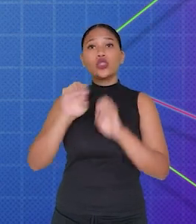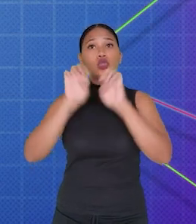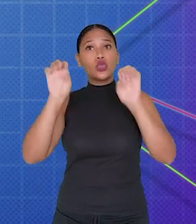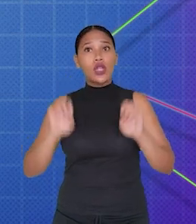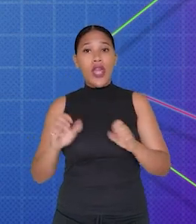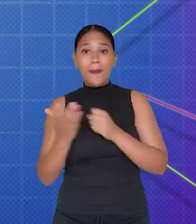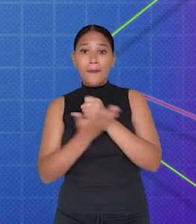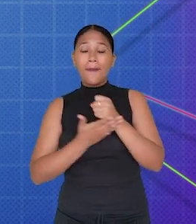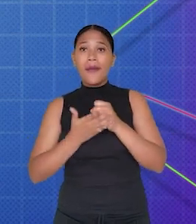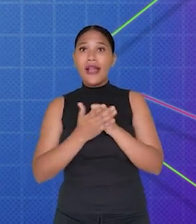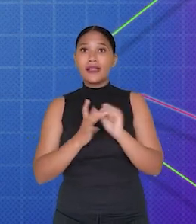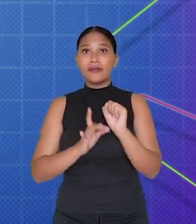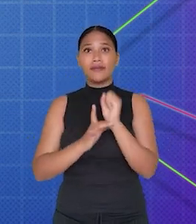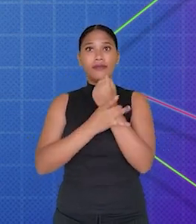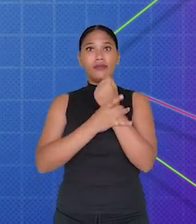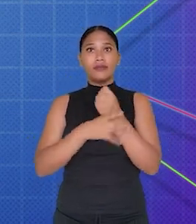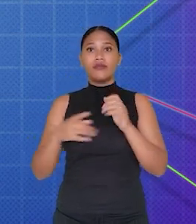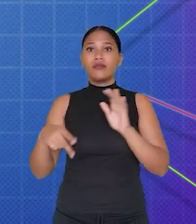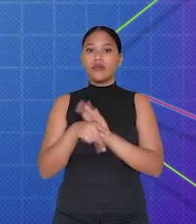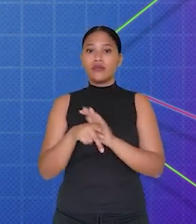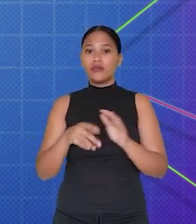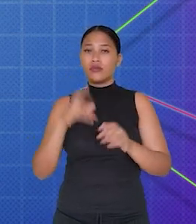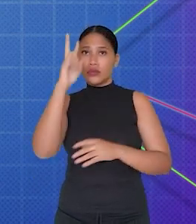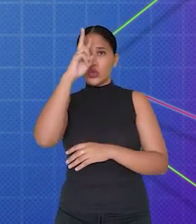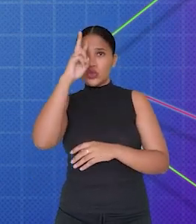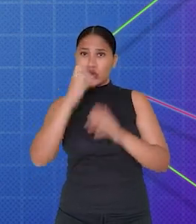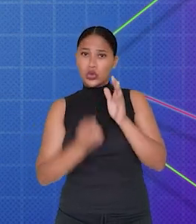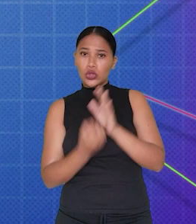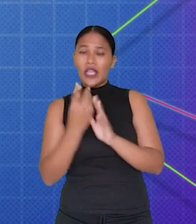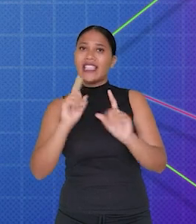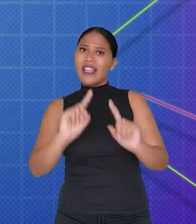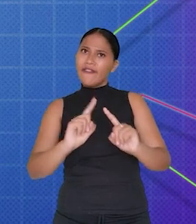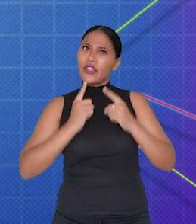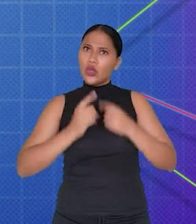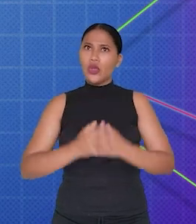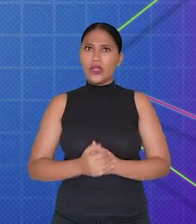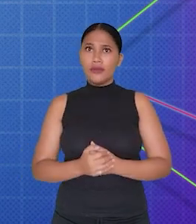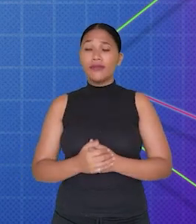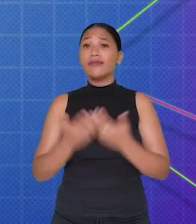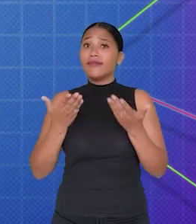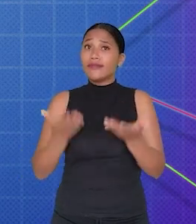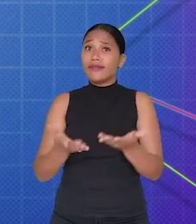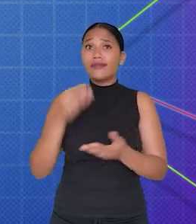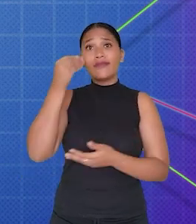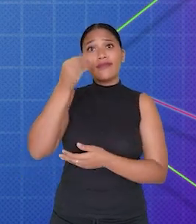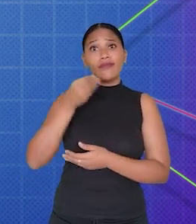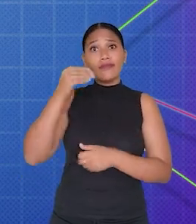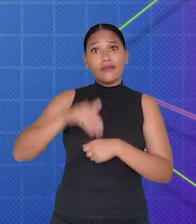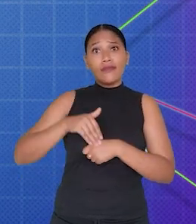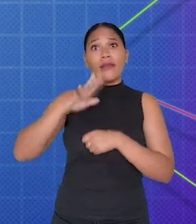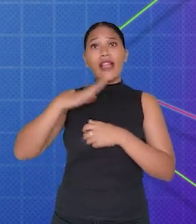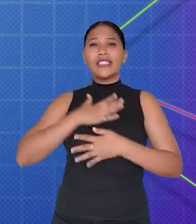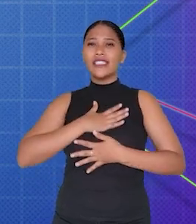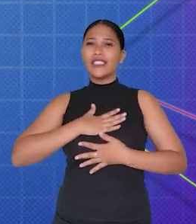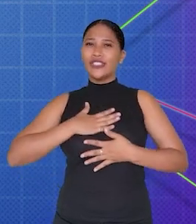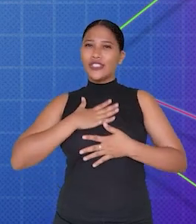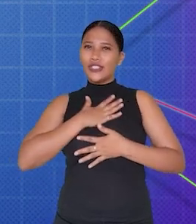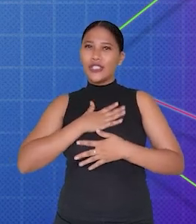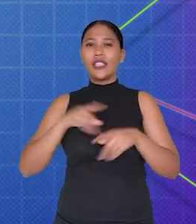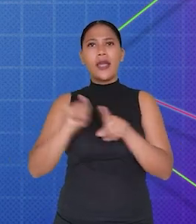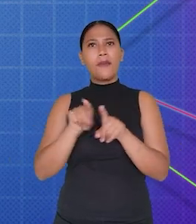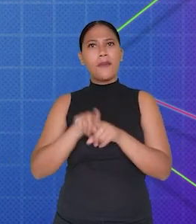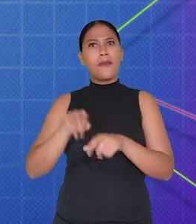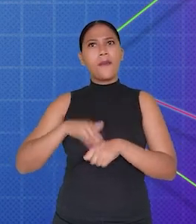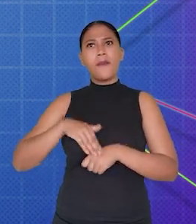herói fornece uma base sólida para a criação de enredos coerentes e desafiadores, tornando assim a experiência de jogo mais